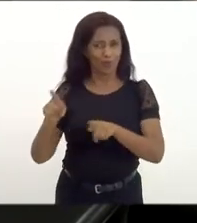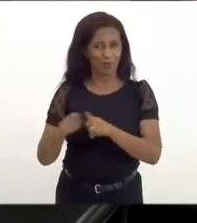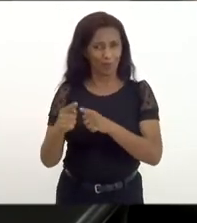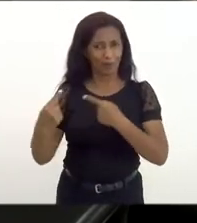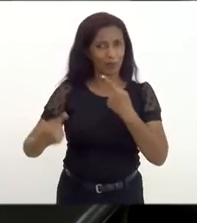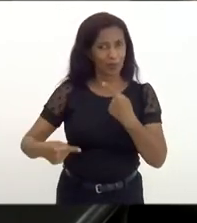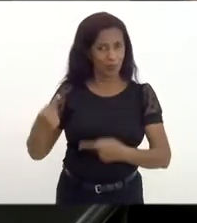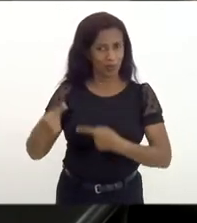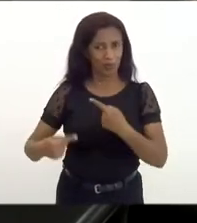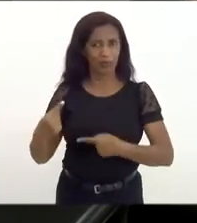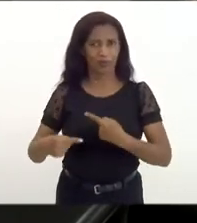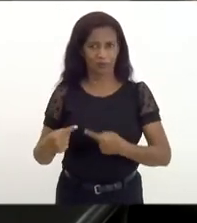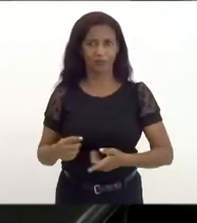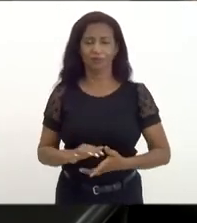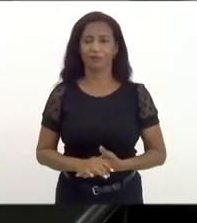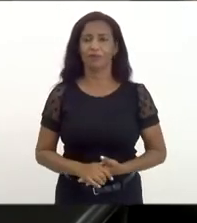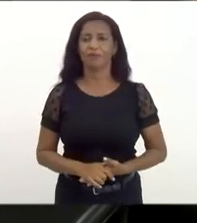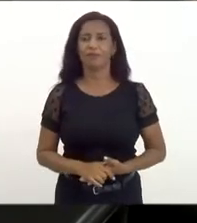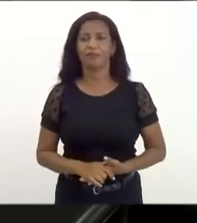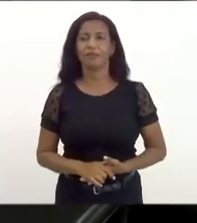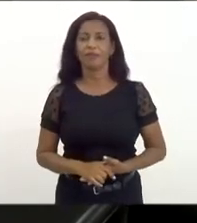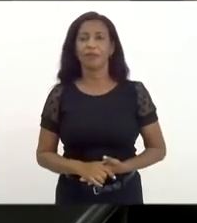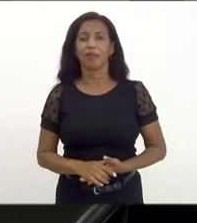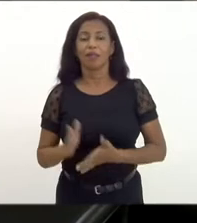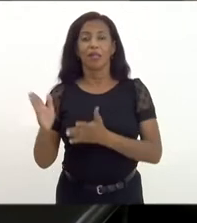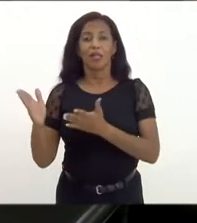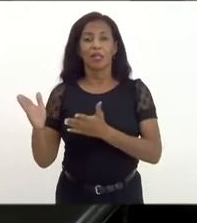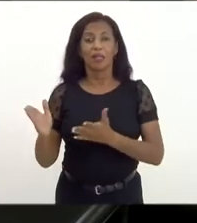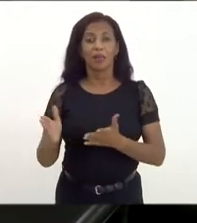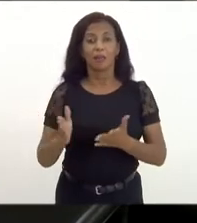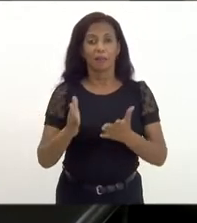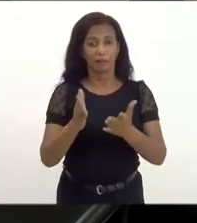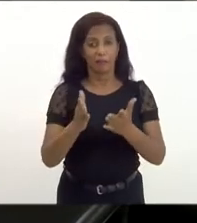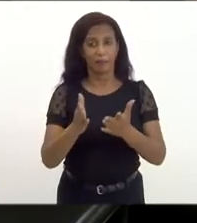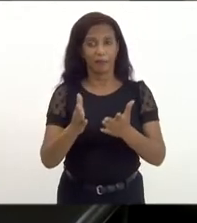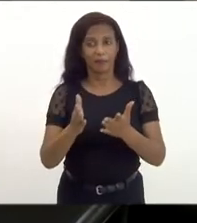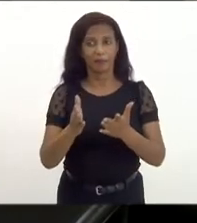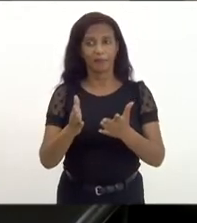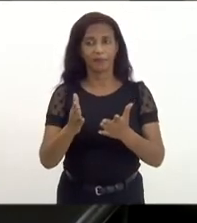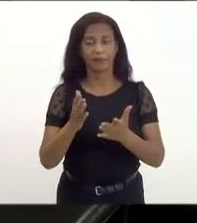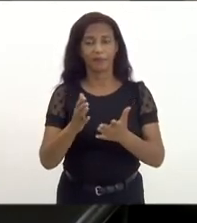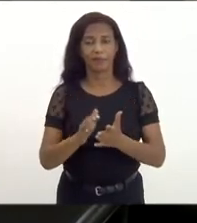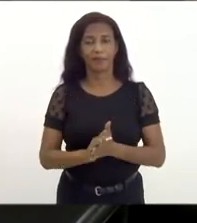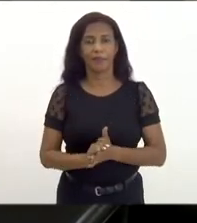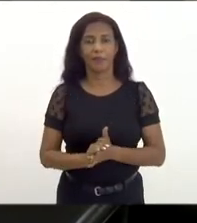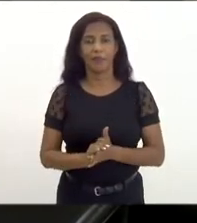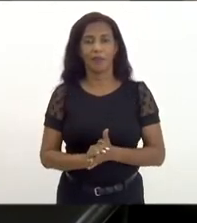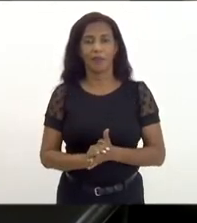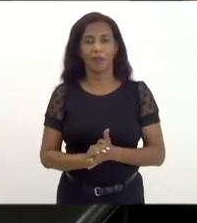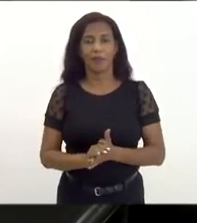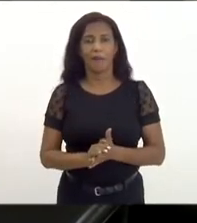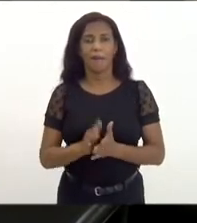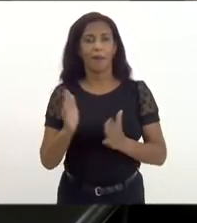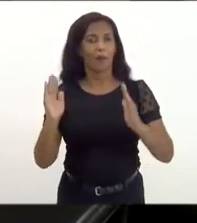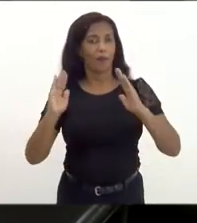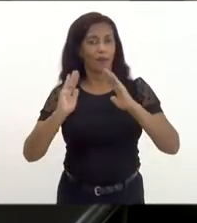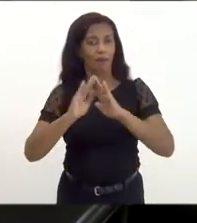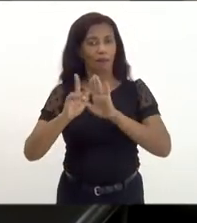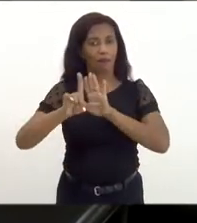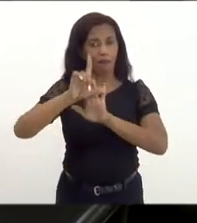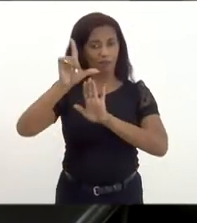política bom e que passa e para uma aprovação Legislativa